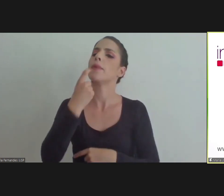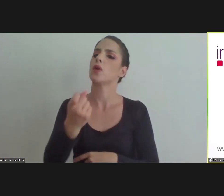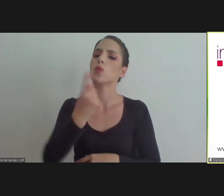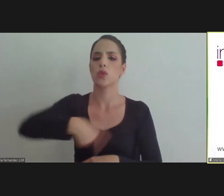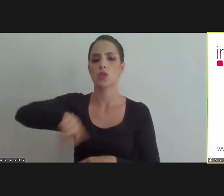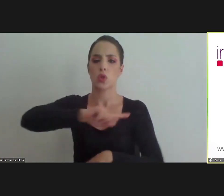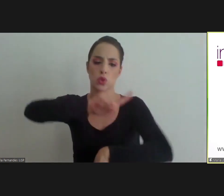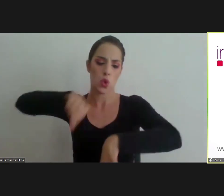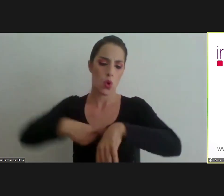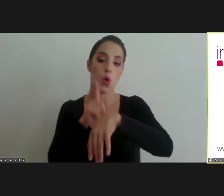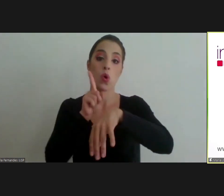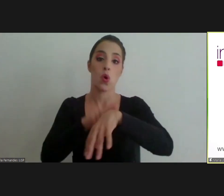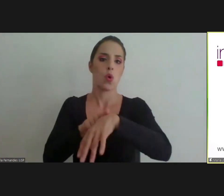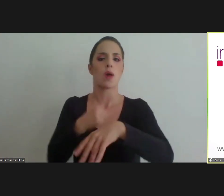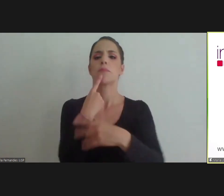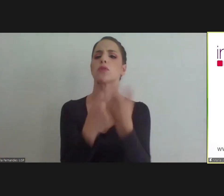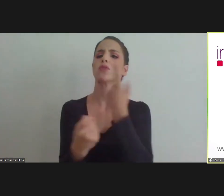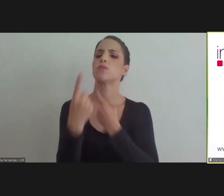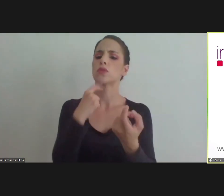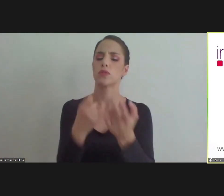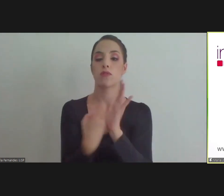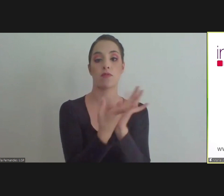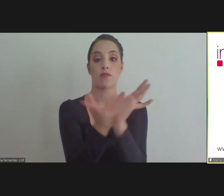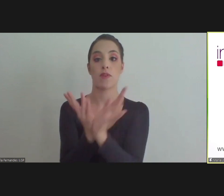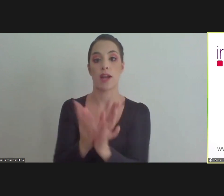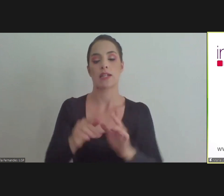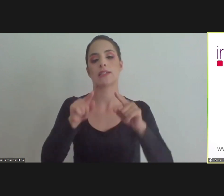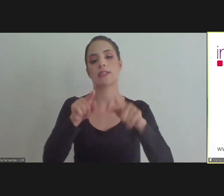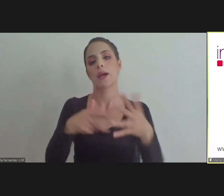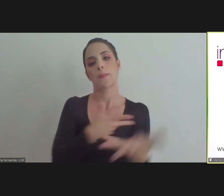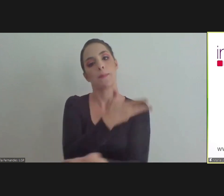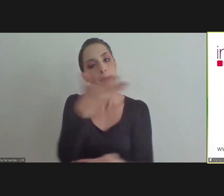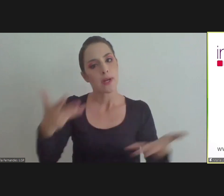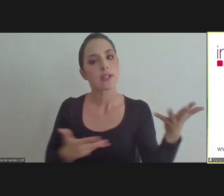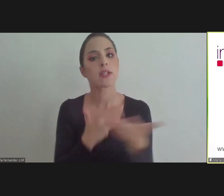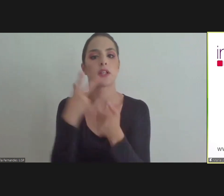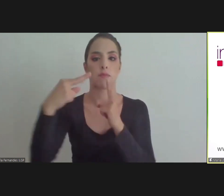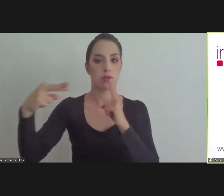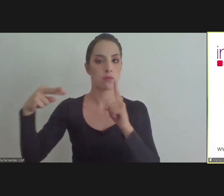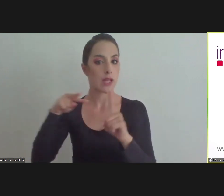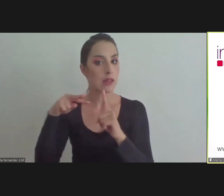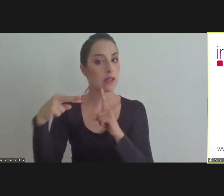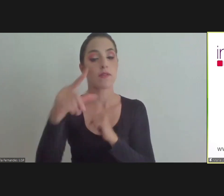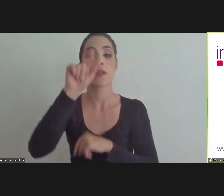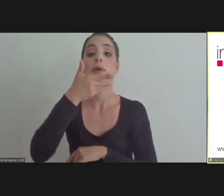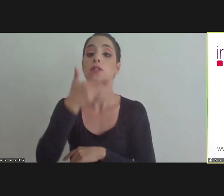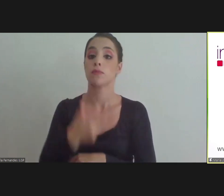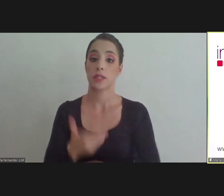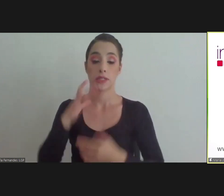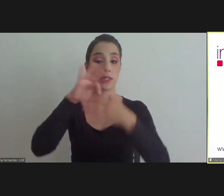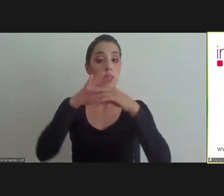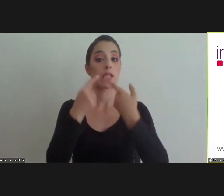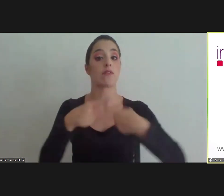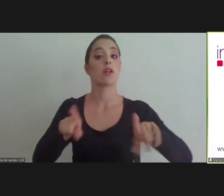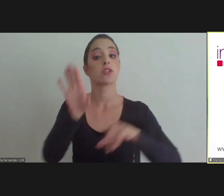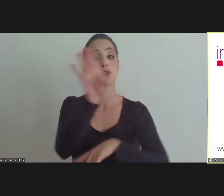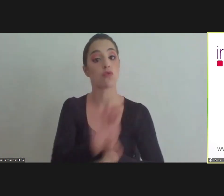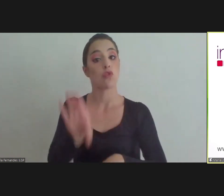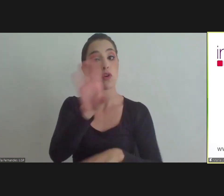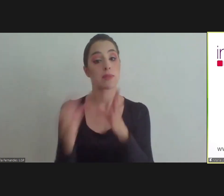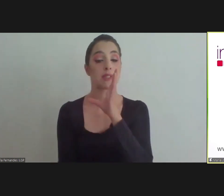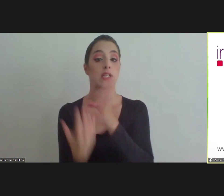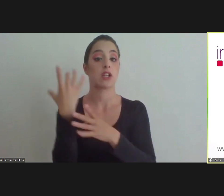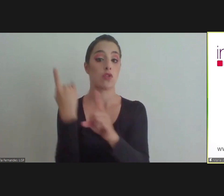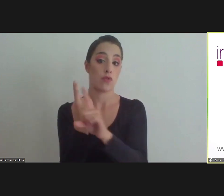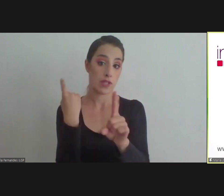hora, que se pretende que seja um espaço de partilha de perspectivas e experiências sobre diferentes formas de inovação